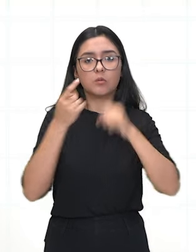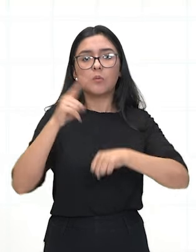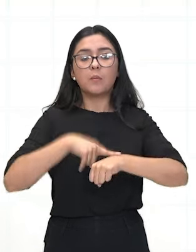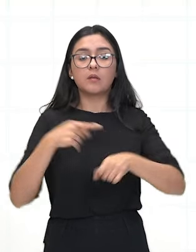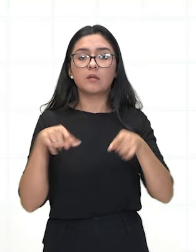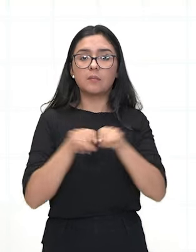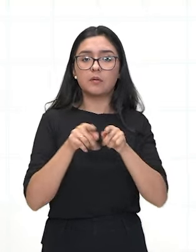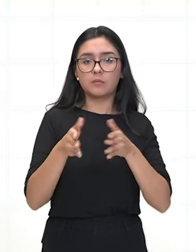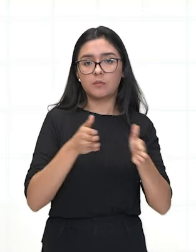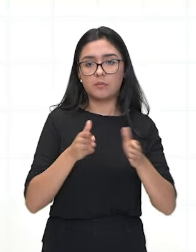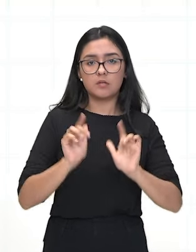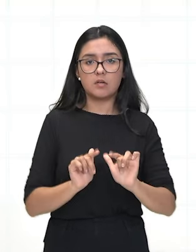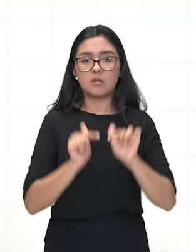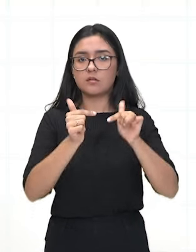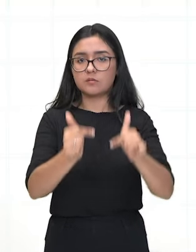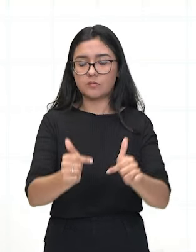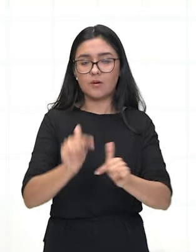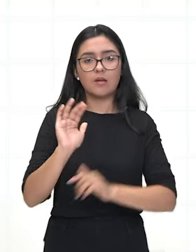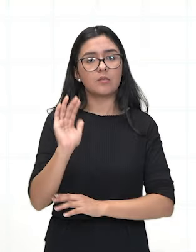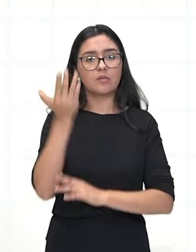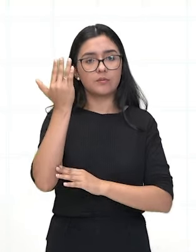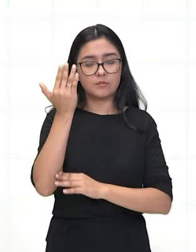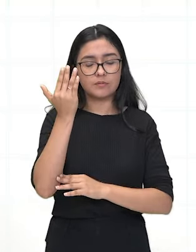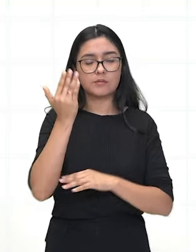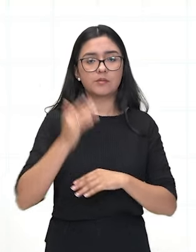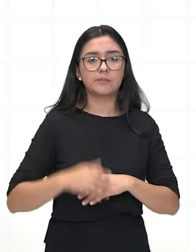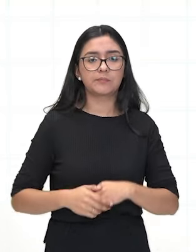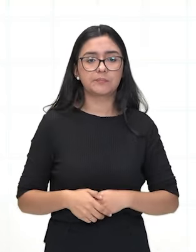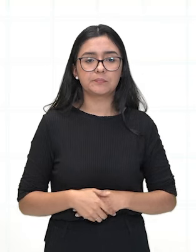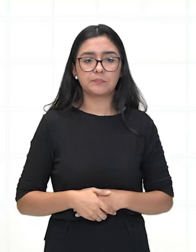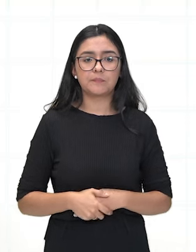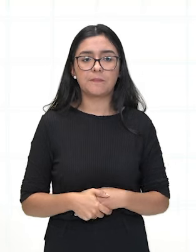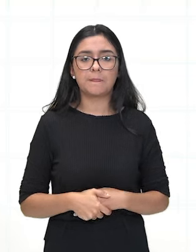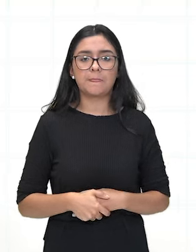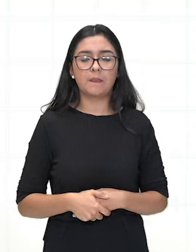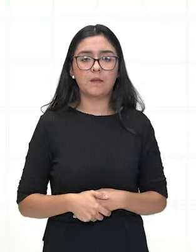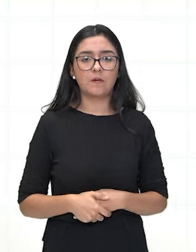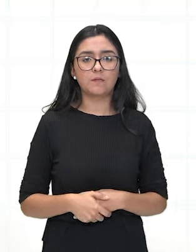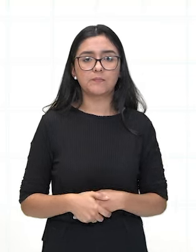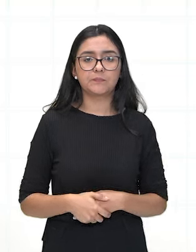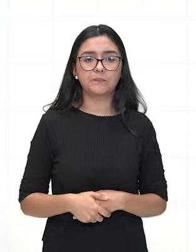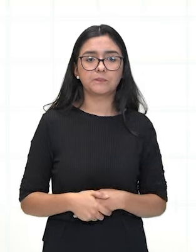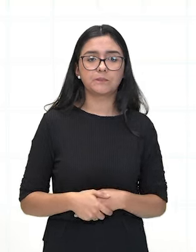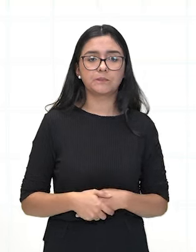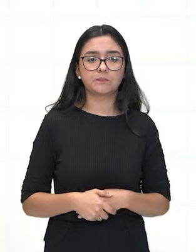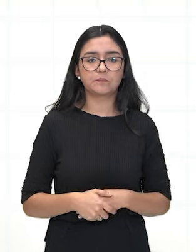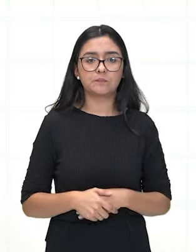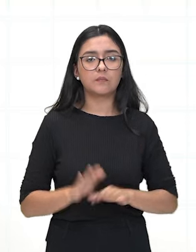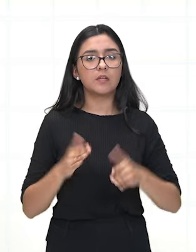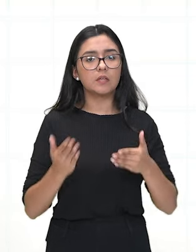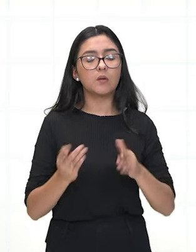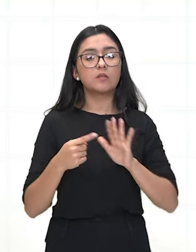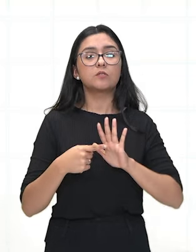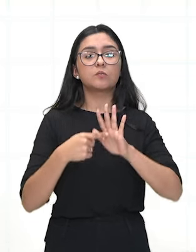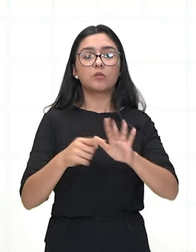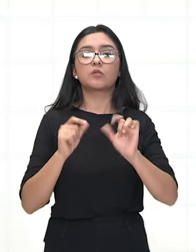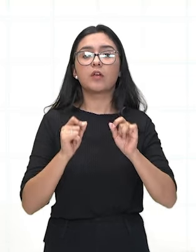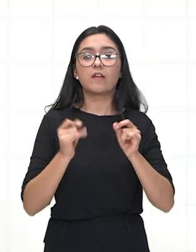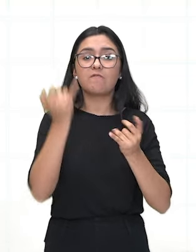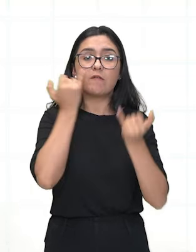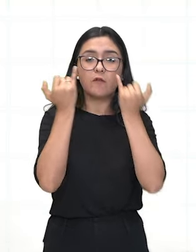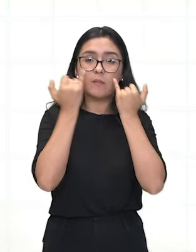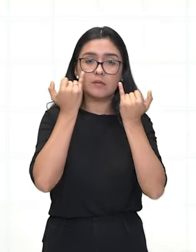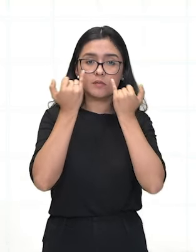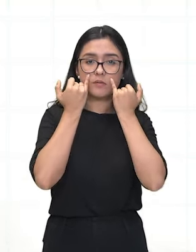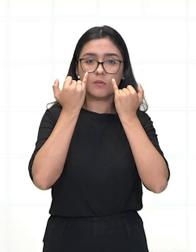em que as ações aconteceram então elas dão uma informação a mais no é